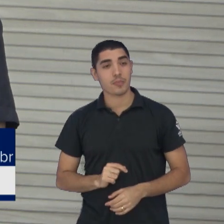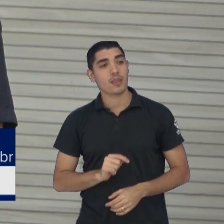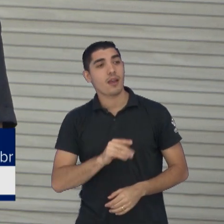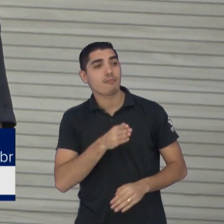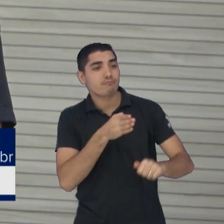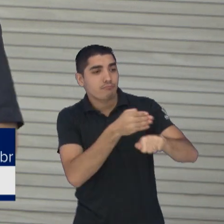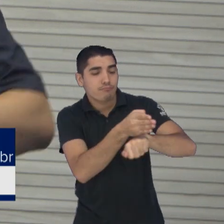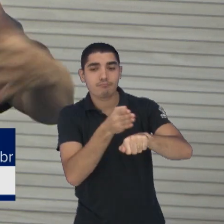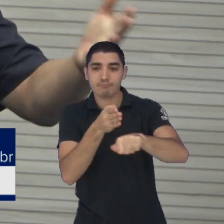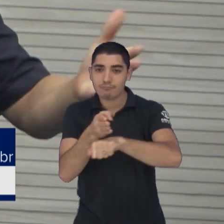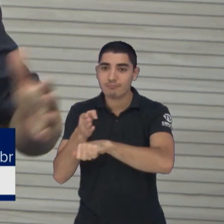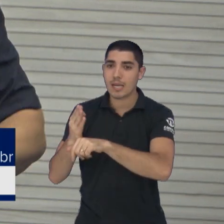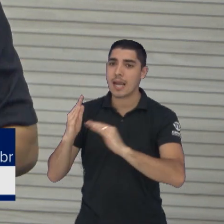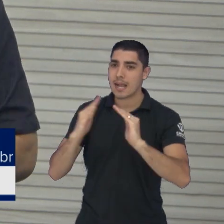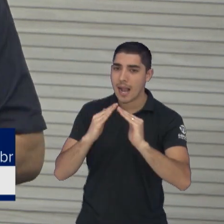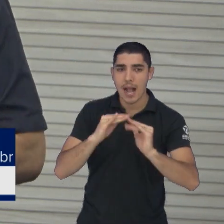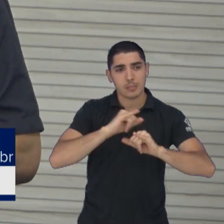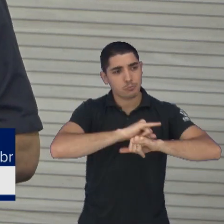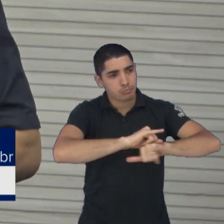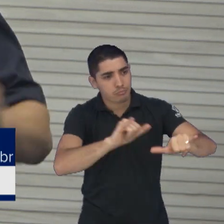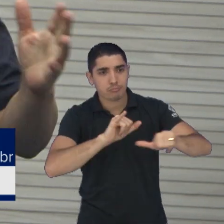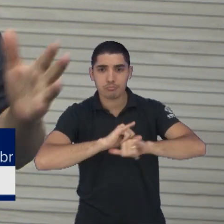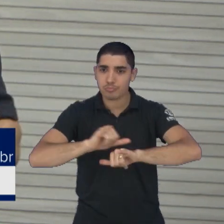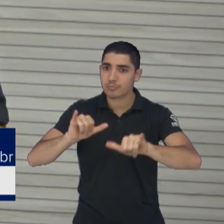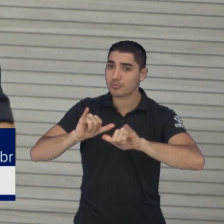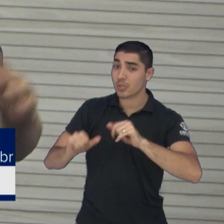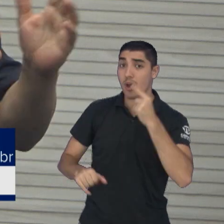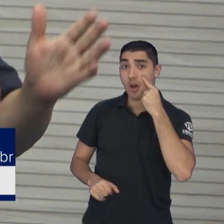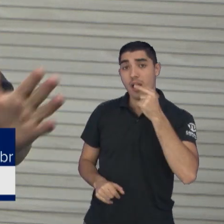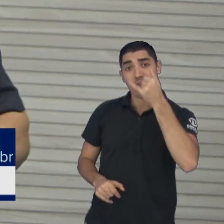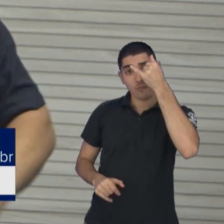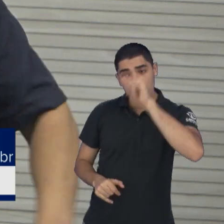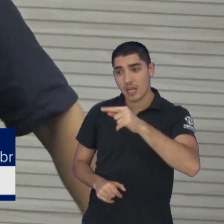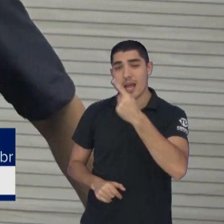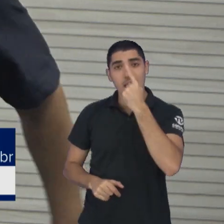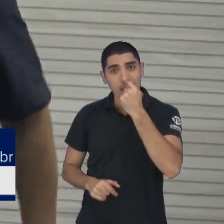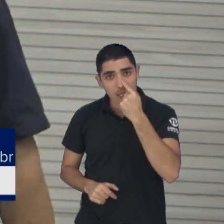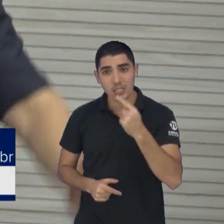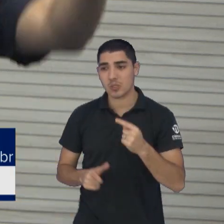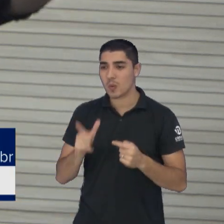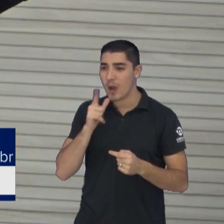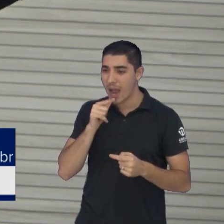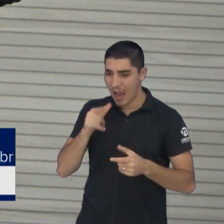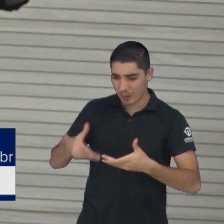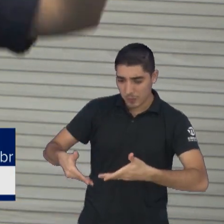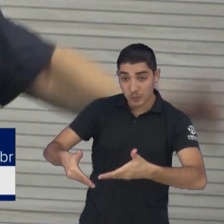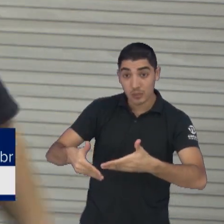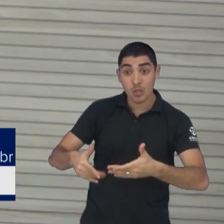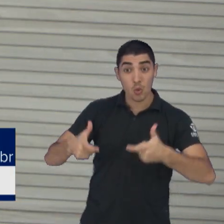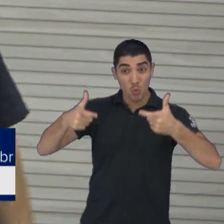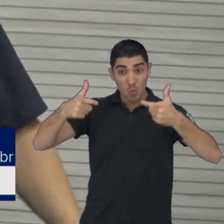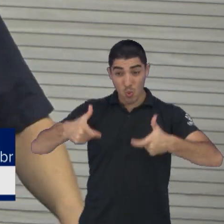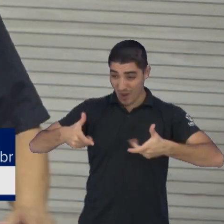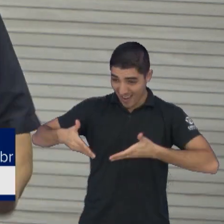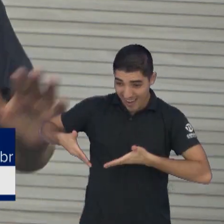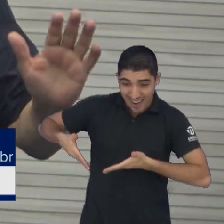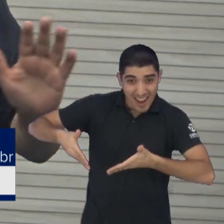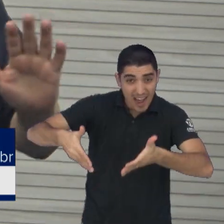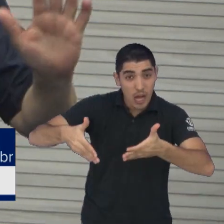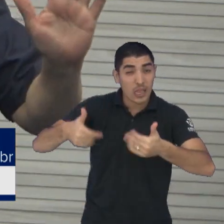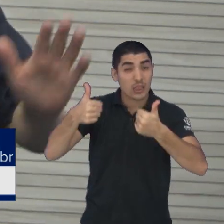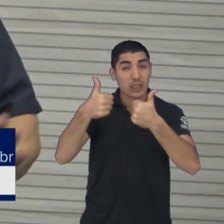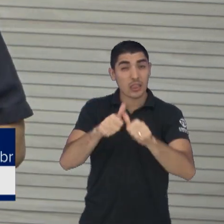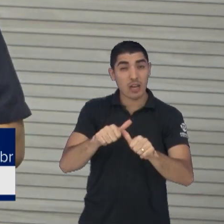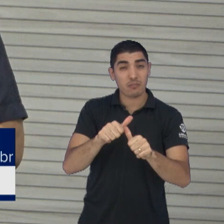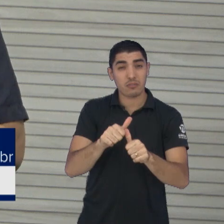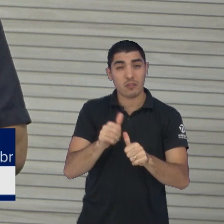falar do perigo, né, de não se juntar lixo, água parada, numa viela tomada pelo mato. Eu não tirei foto